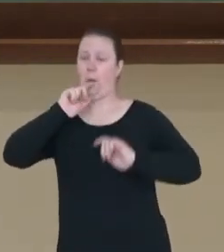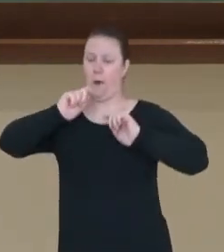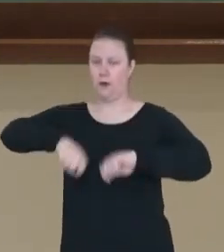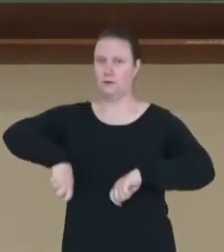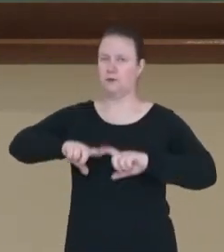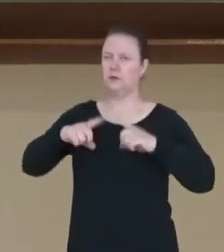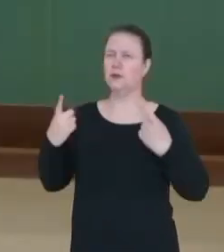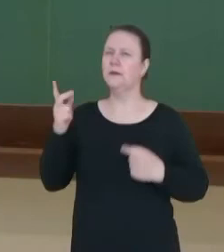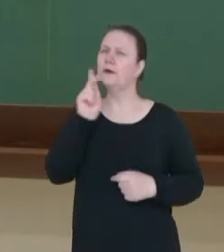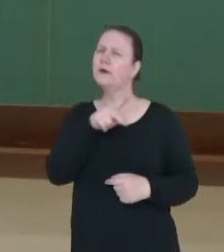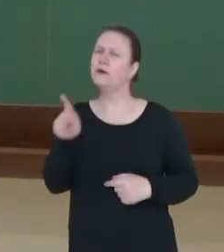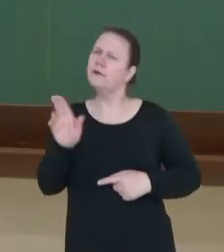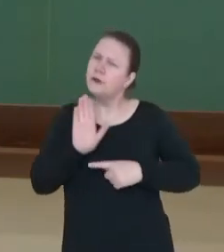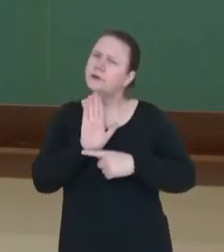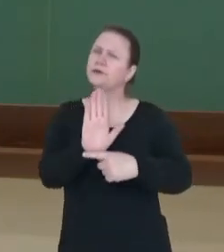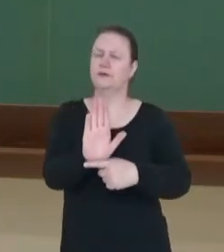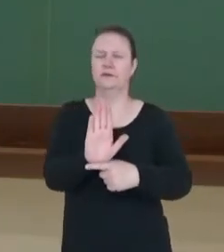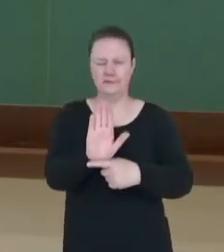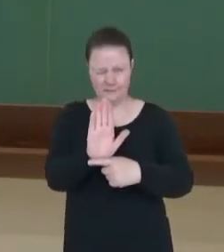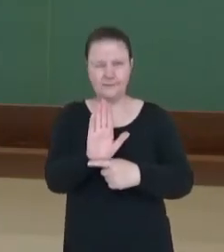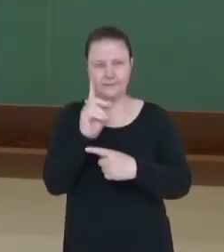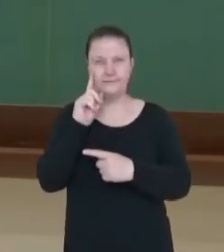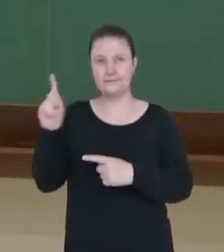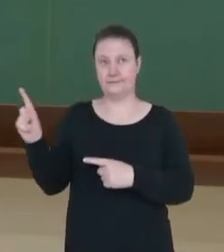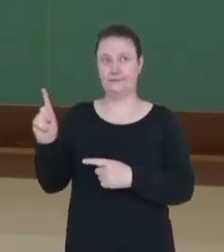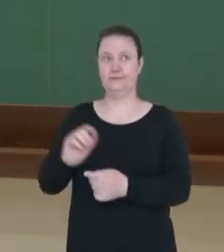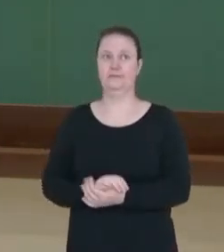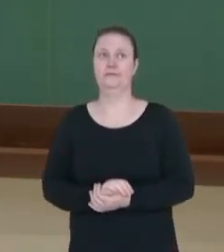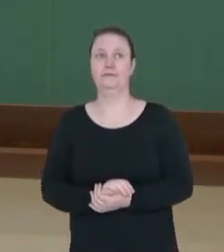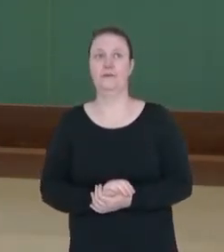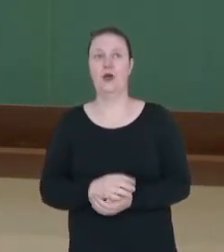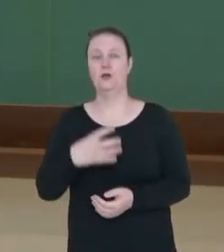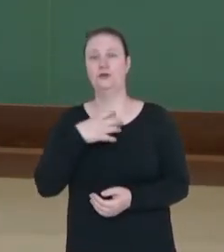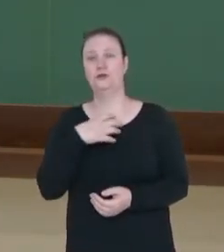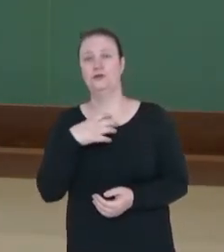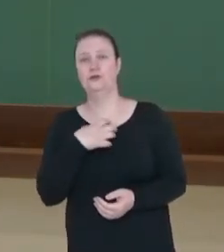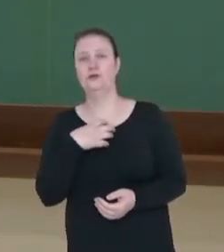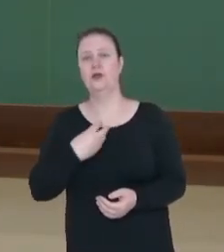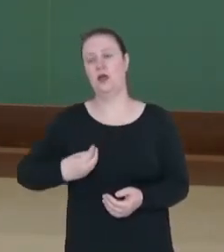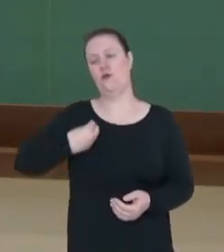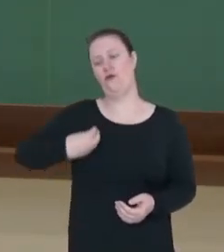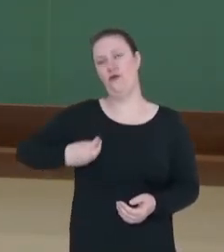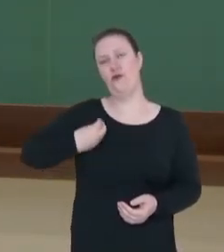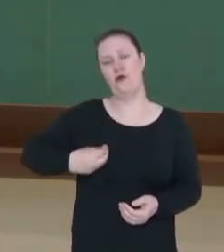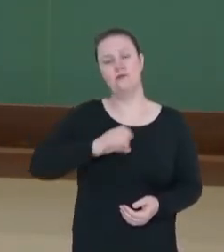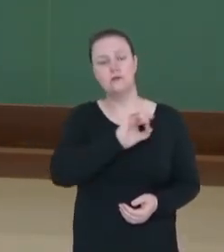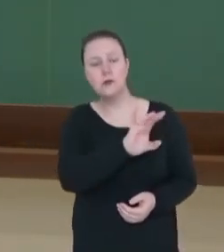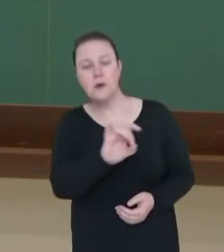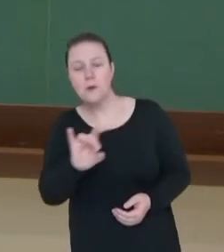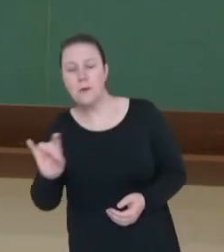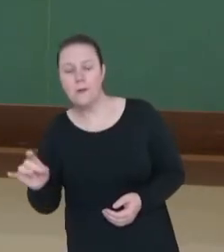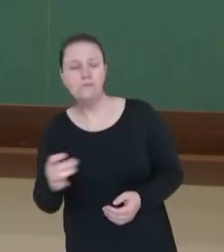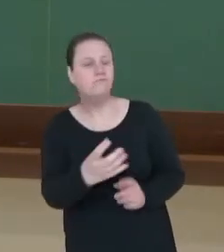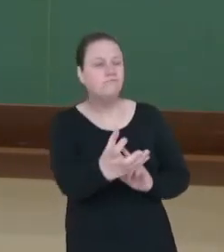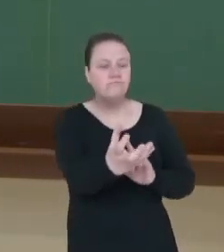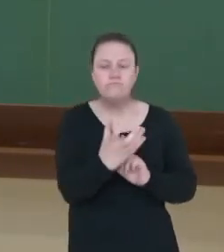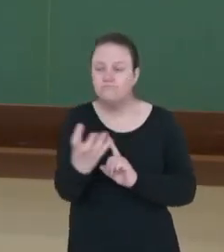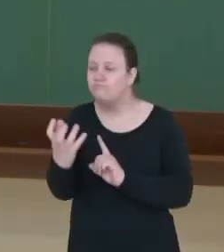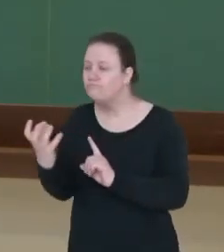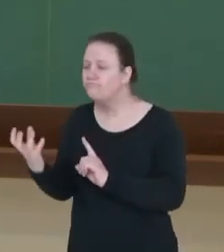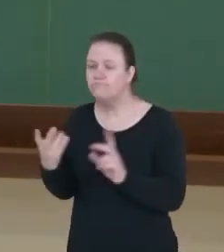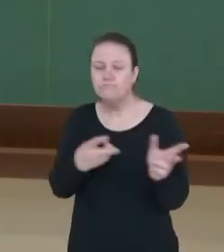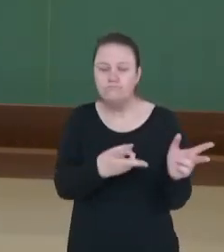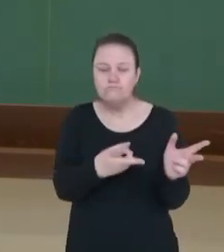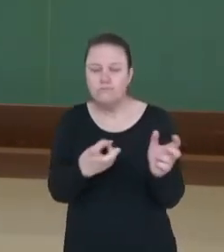spoiler aqui para você conferir aí, ó. Ele extraía seus versos da realidade imediata que o cercava, né? Então, sobretudo,